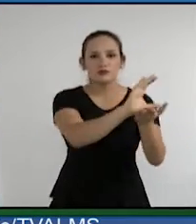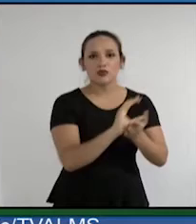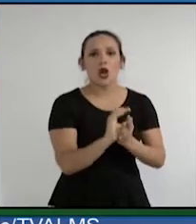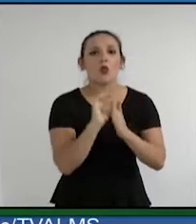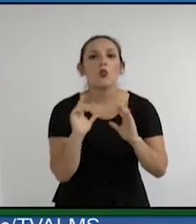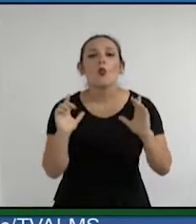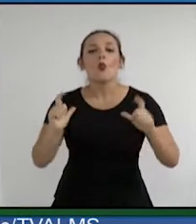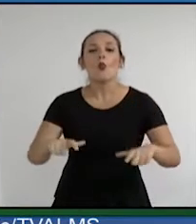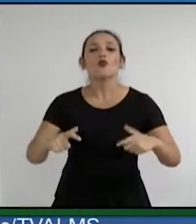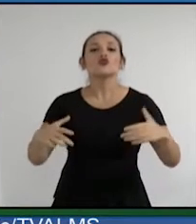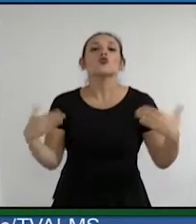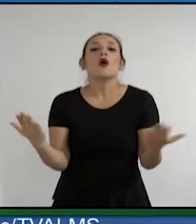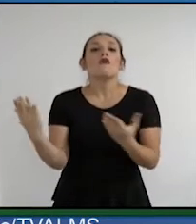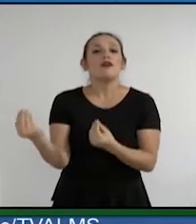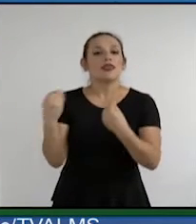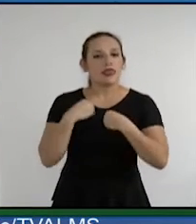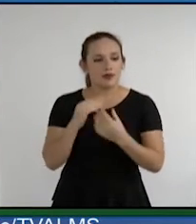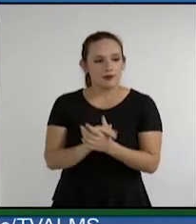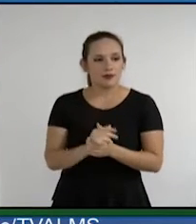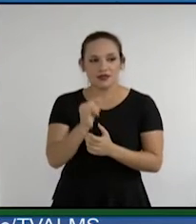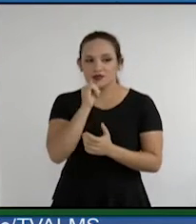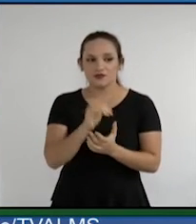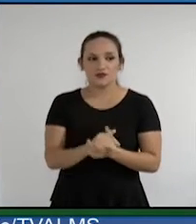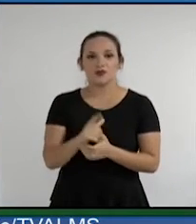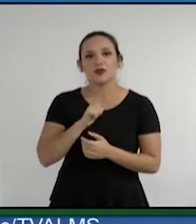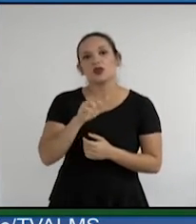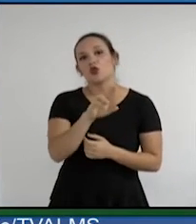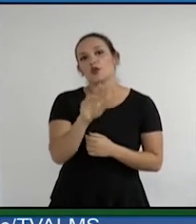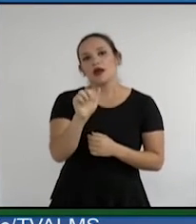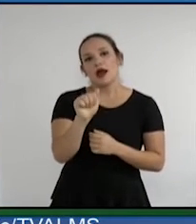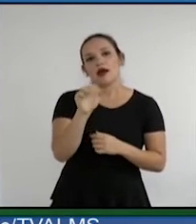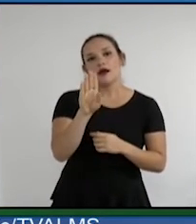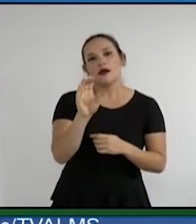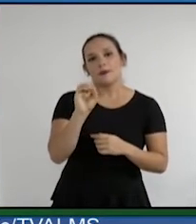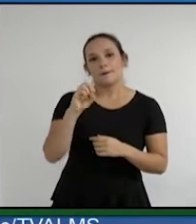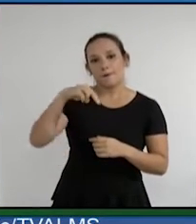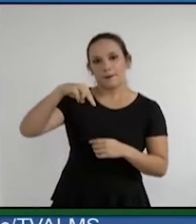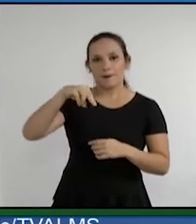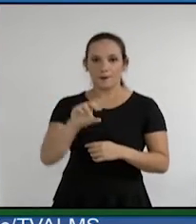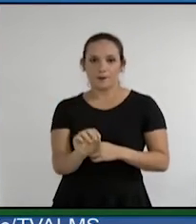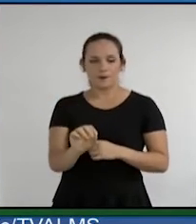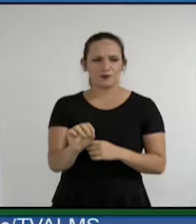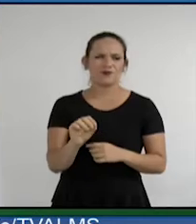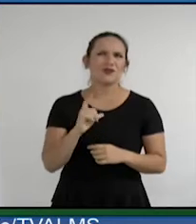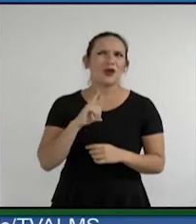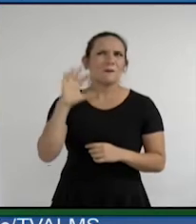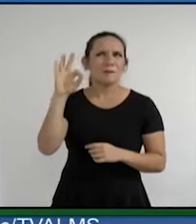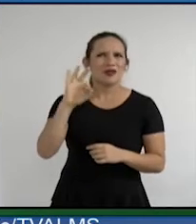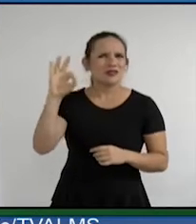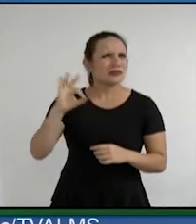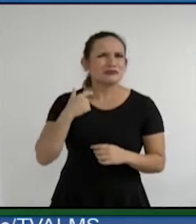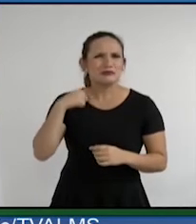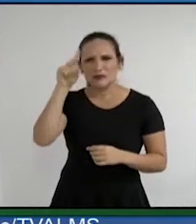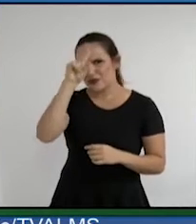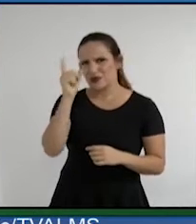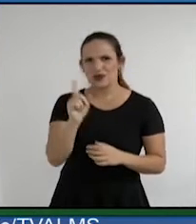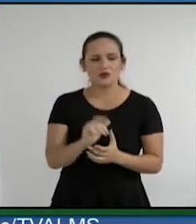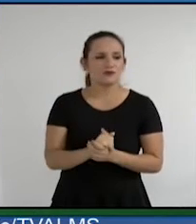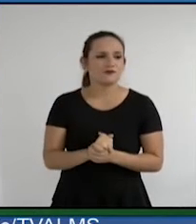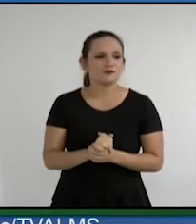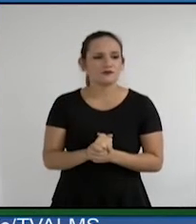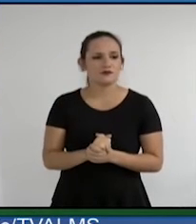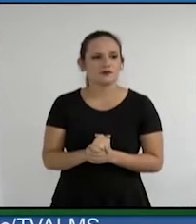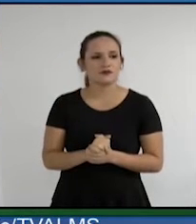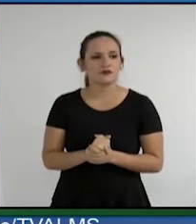hoje, transformando o abono e dá um percentual, que eu não me recordo qual é aqui, mas por quê? Apresentou